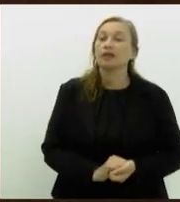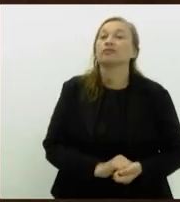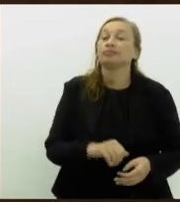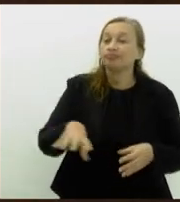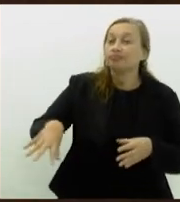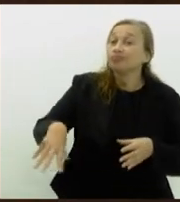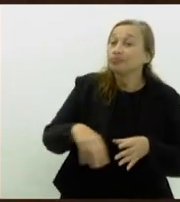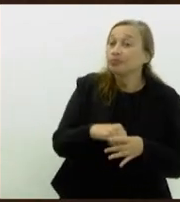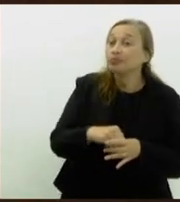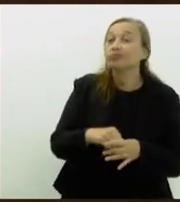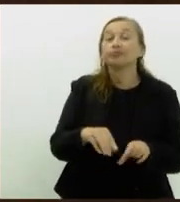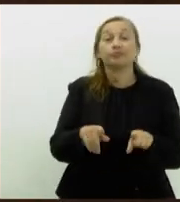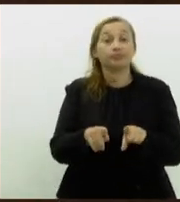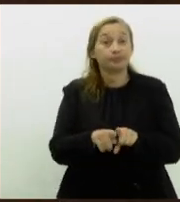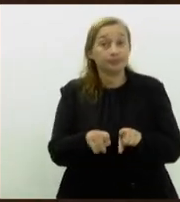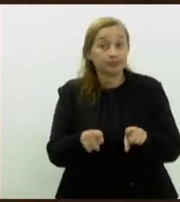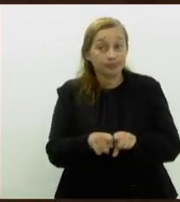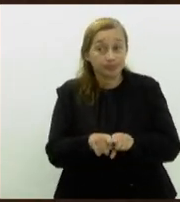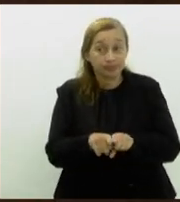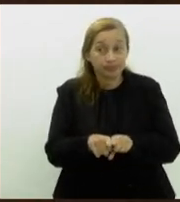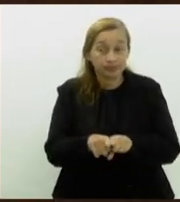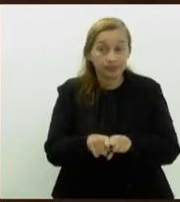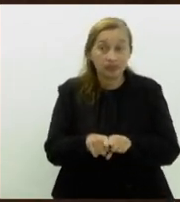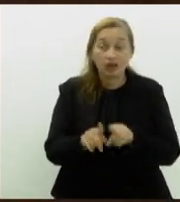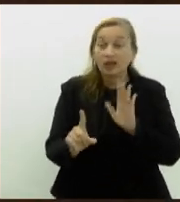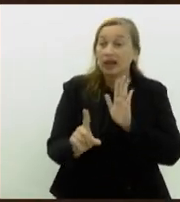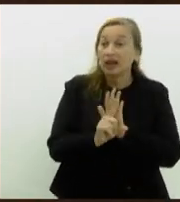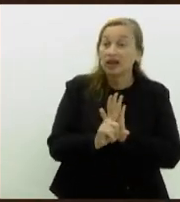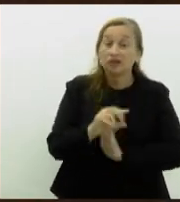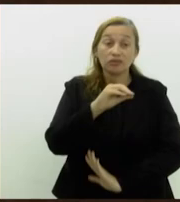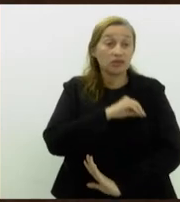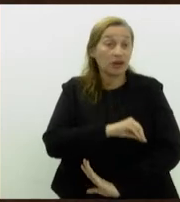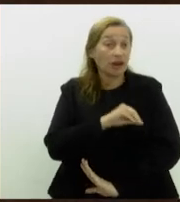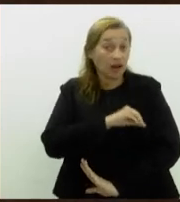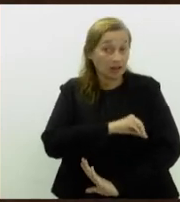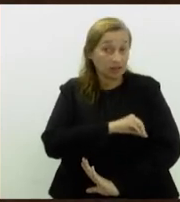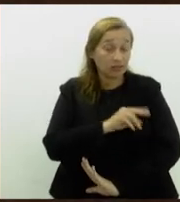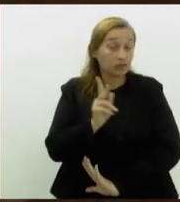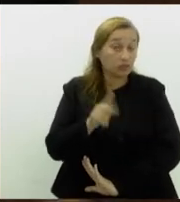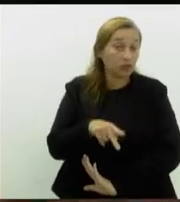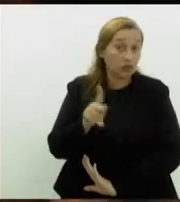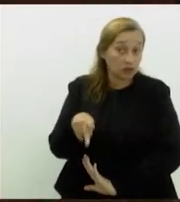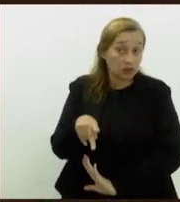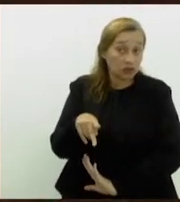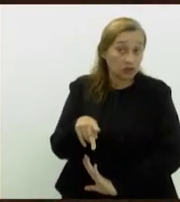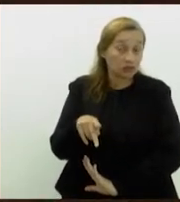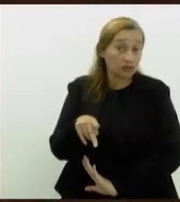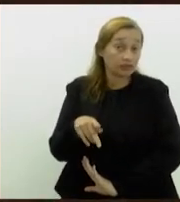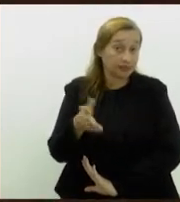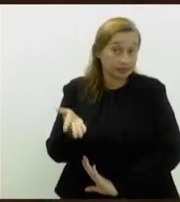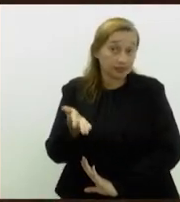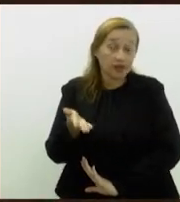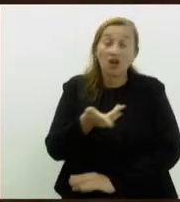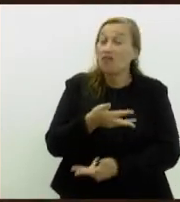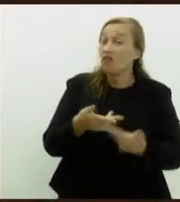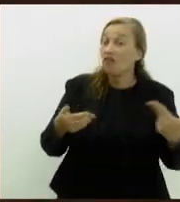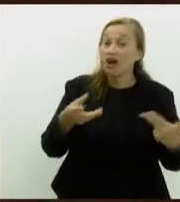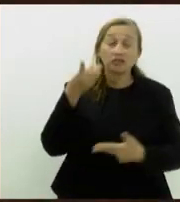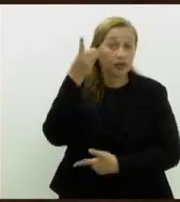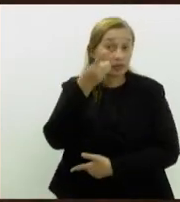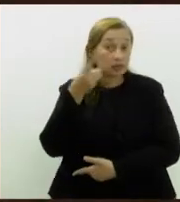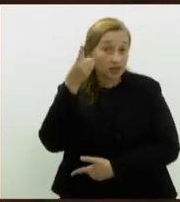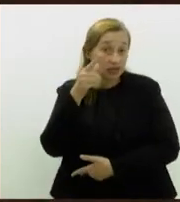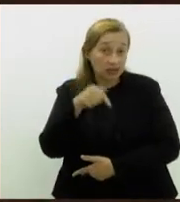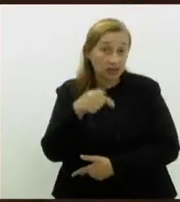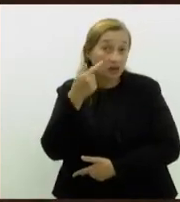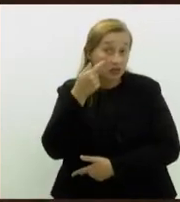contemplado na lei do piso, né? vejo aqui vários deputados e deputadas,